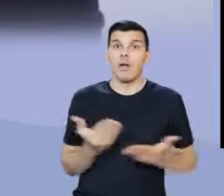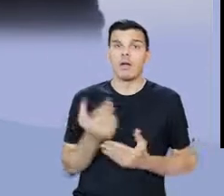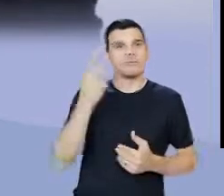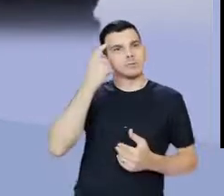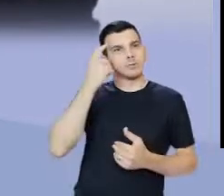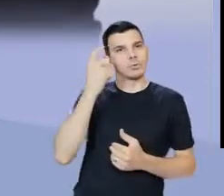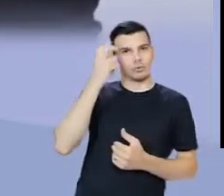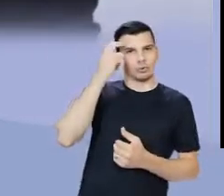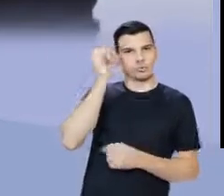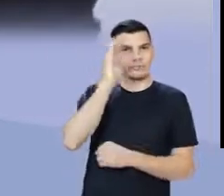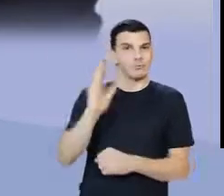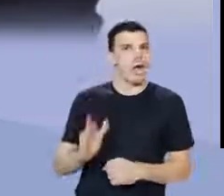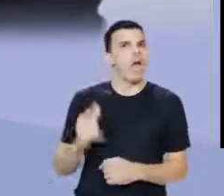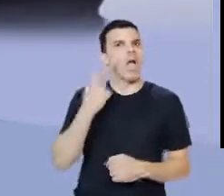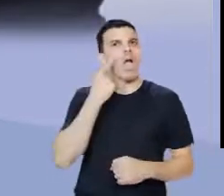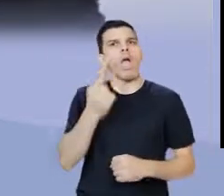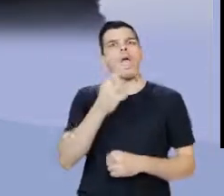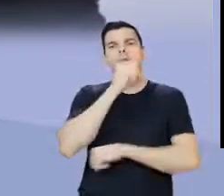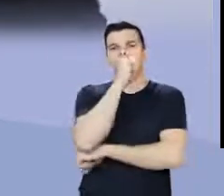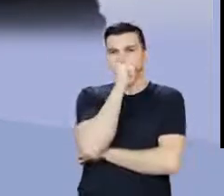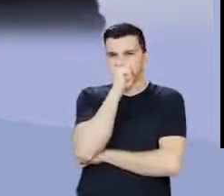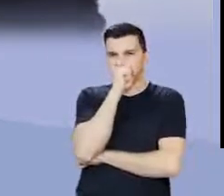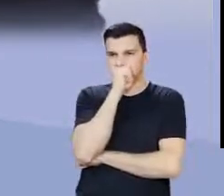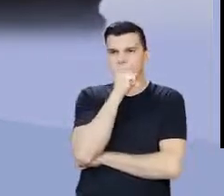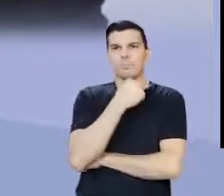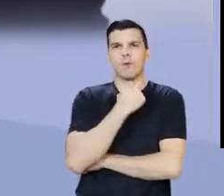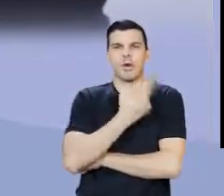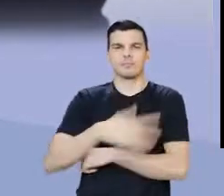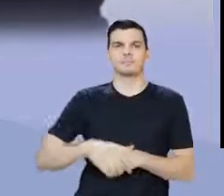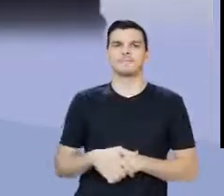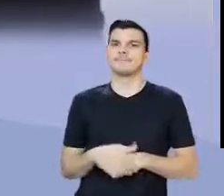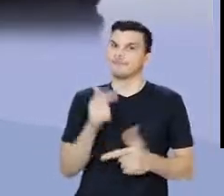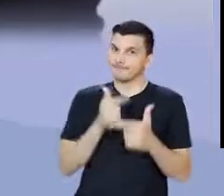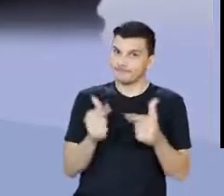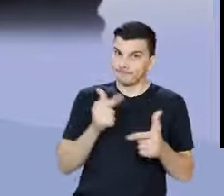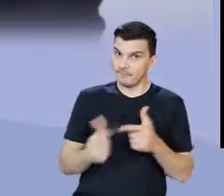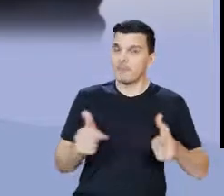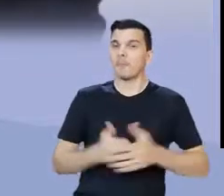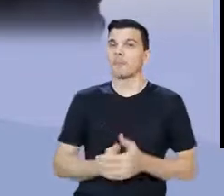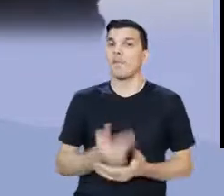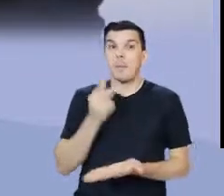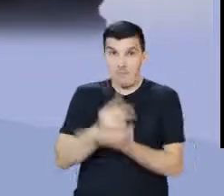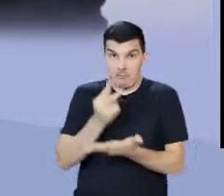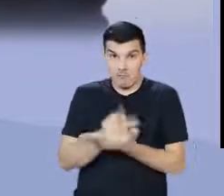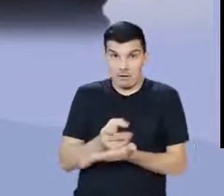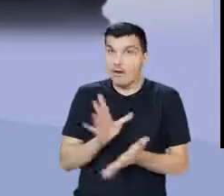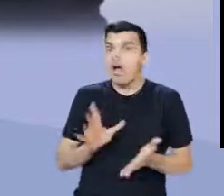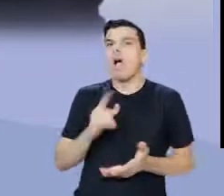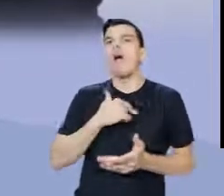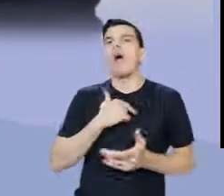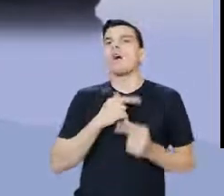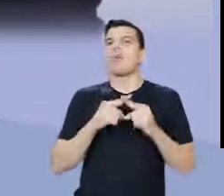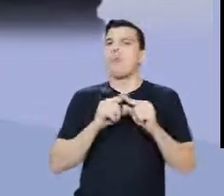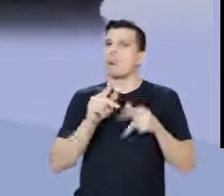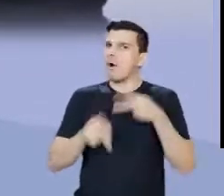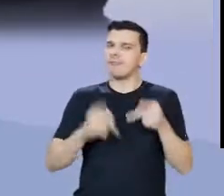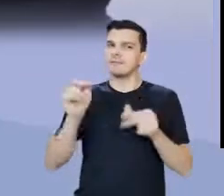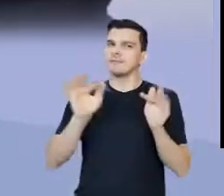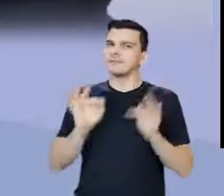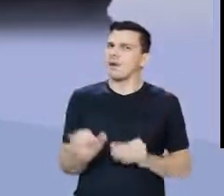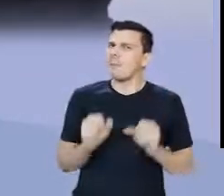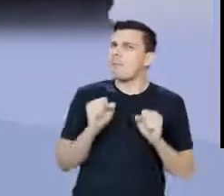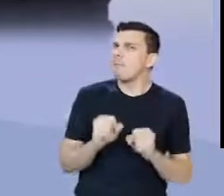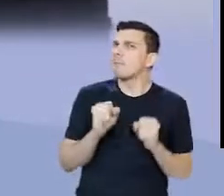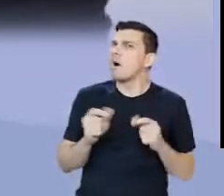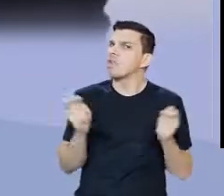agora, aquela cultura brasileira estava lá, então, sendo confiscada. Foi o primeiro baque. Mesmo assim, estava todo mundo feliz com a